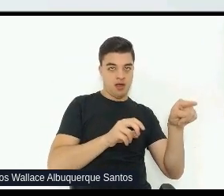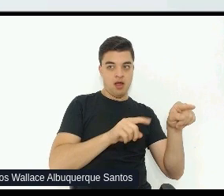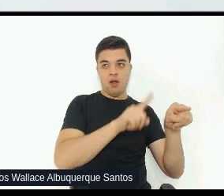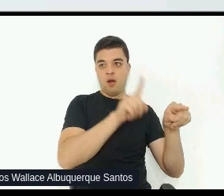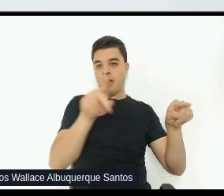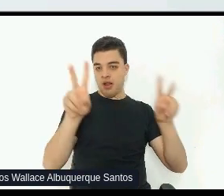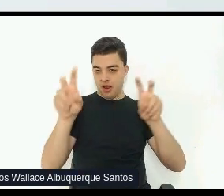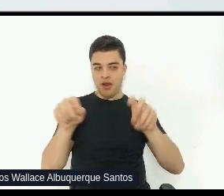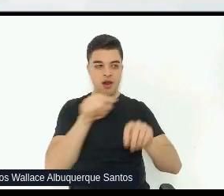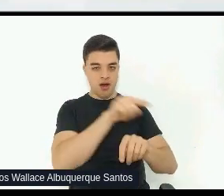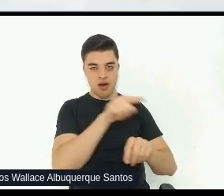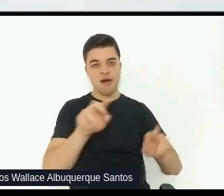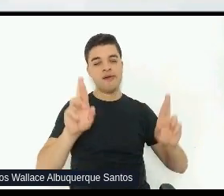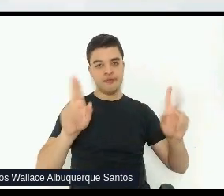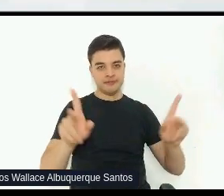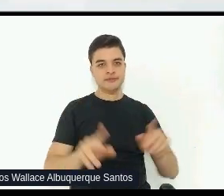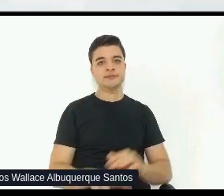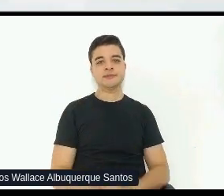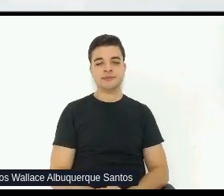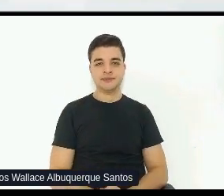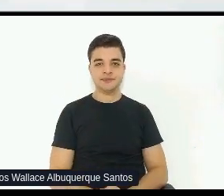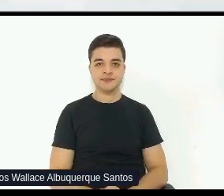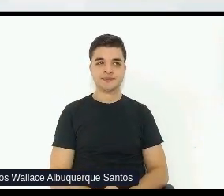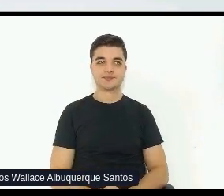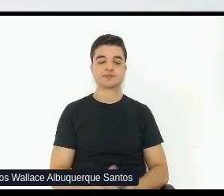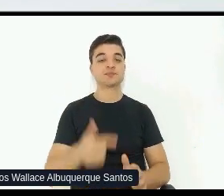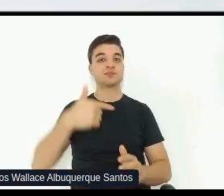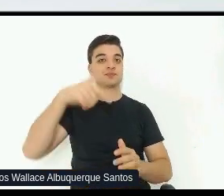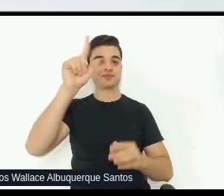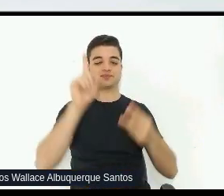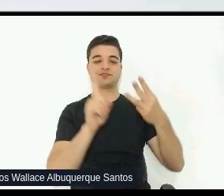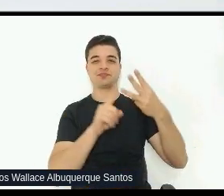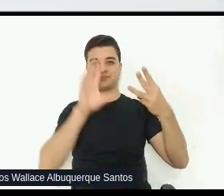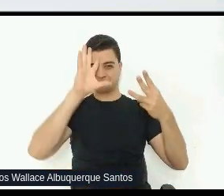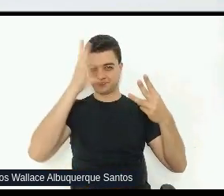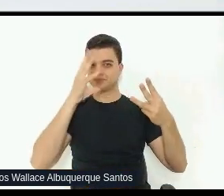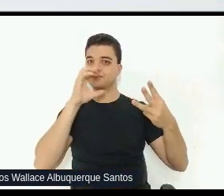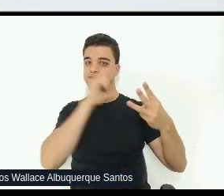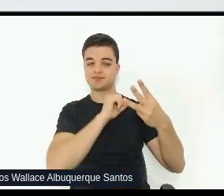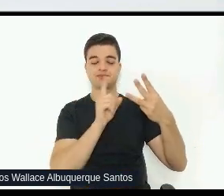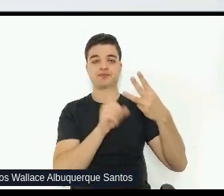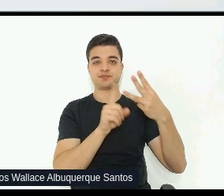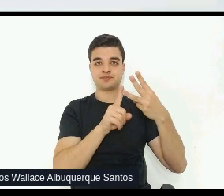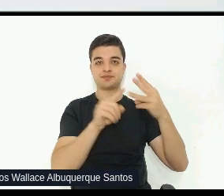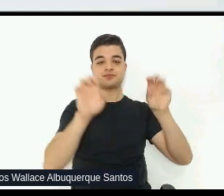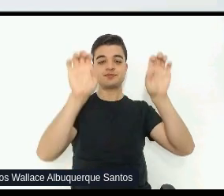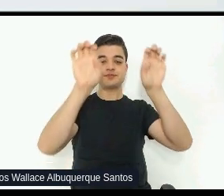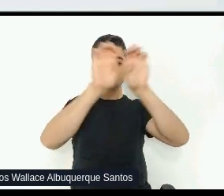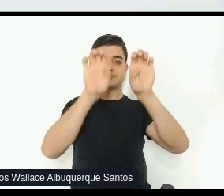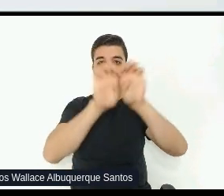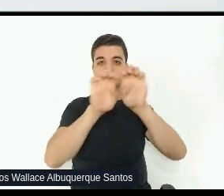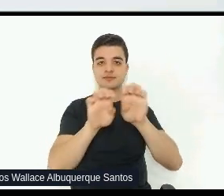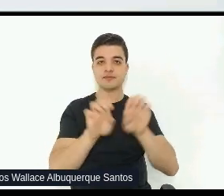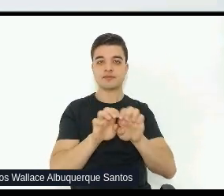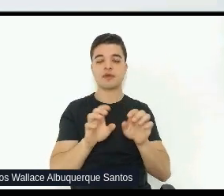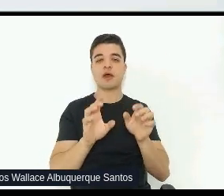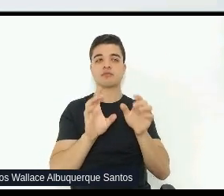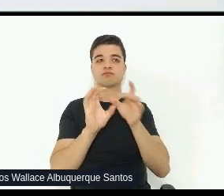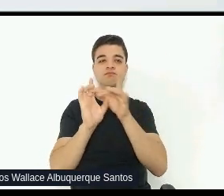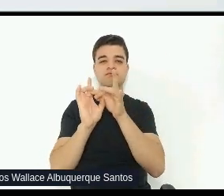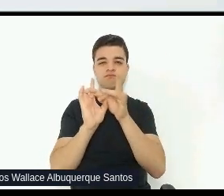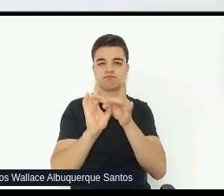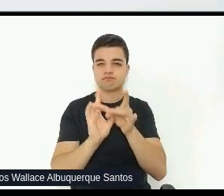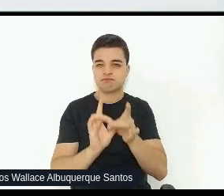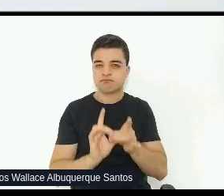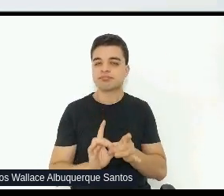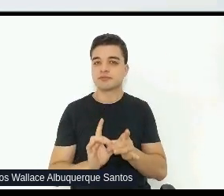Aqui. A heurística número 3 fala sobre estrutura semântica. Um código ele precisa ter... o código